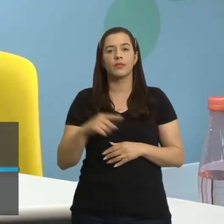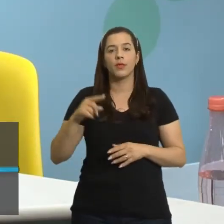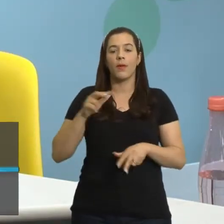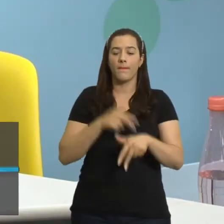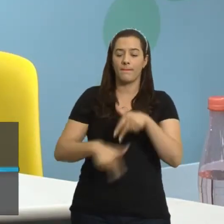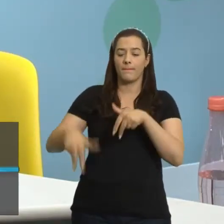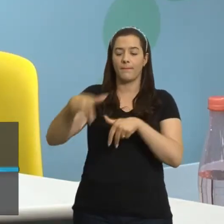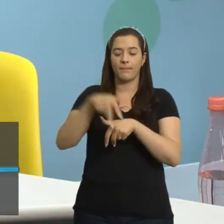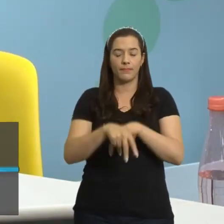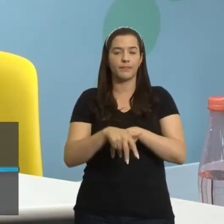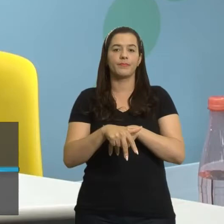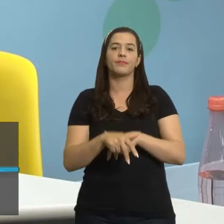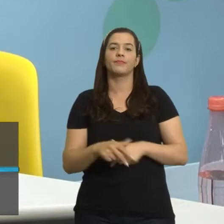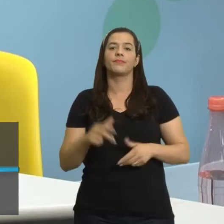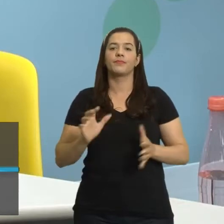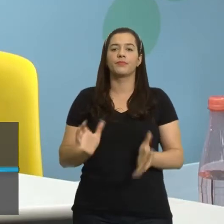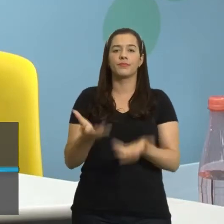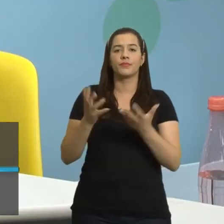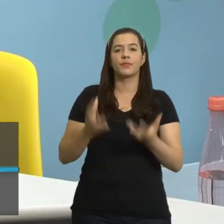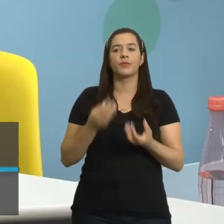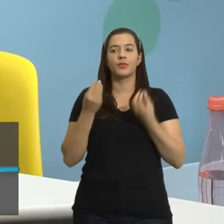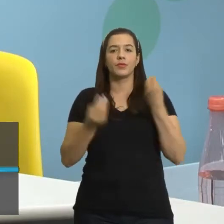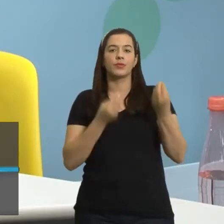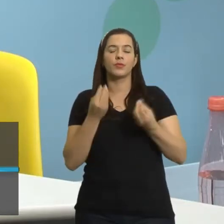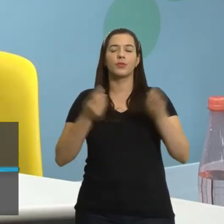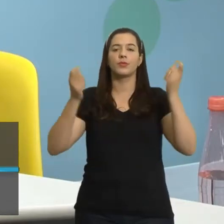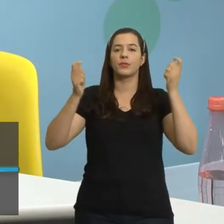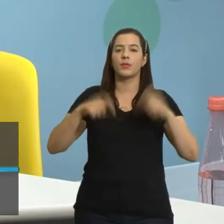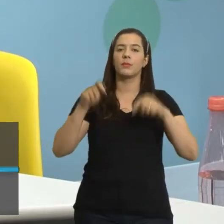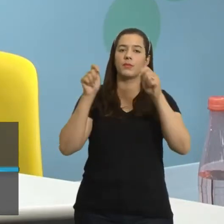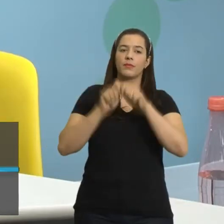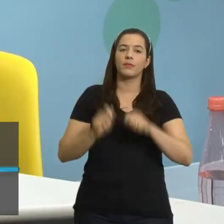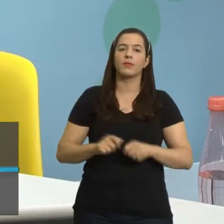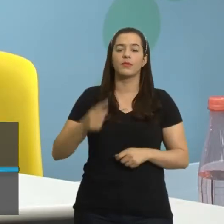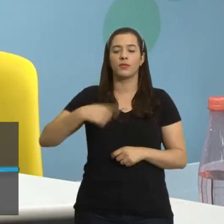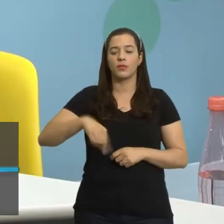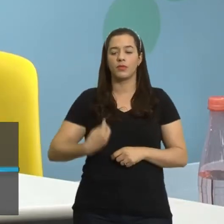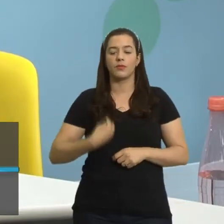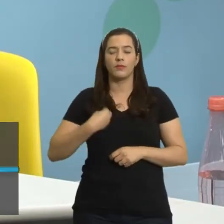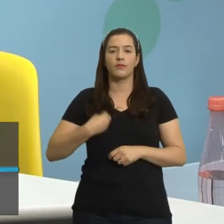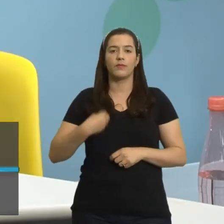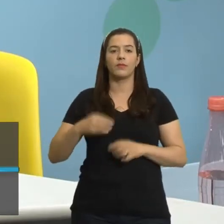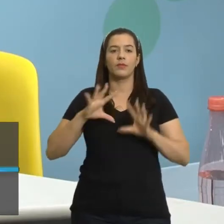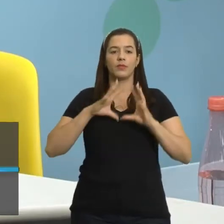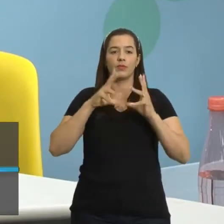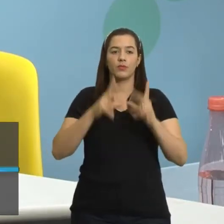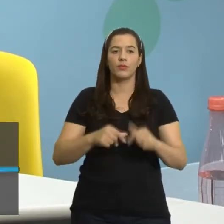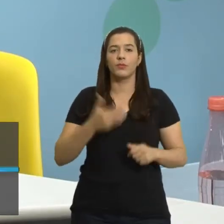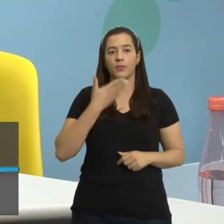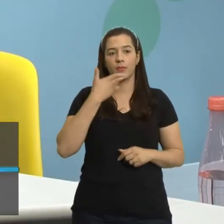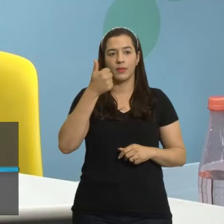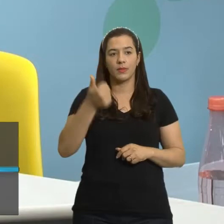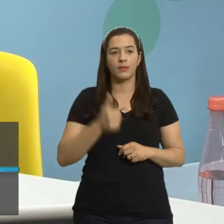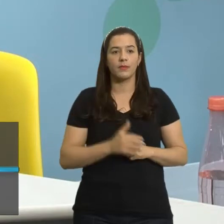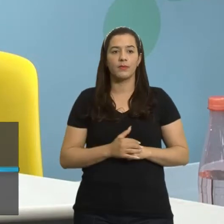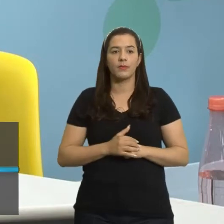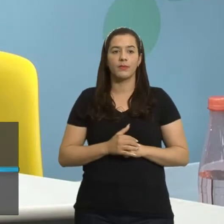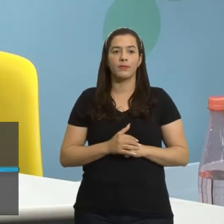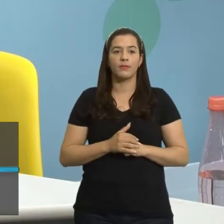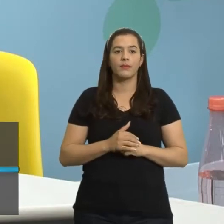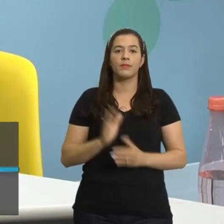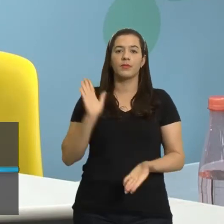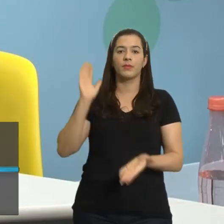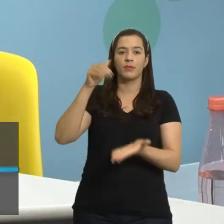protagonismo, da autonomia, de como podemos fazer para vivermos num mundo melhor. Bom, chegamos ao fim dessa